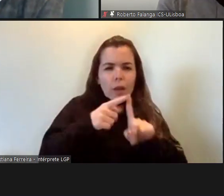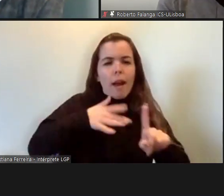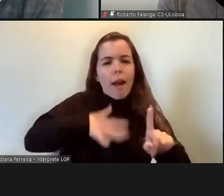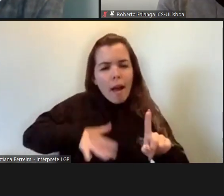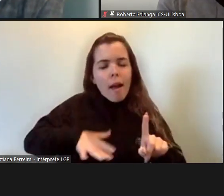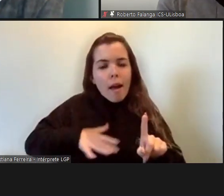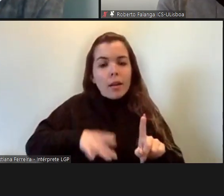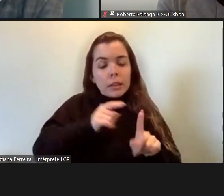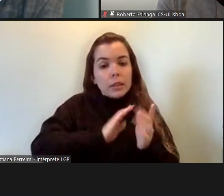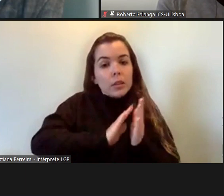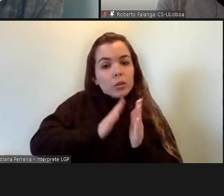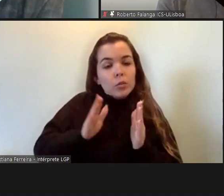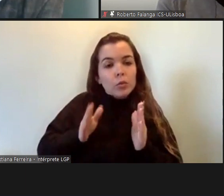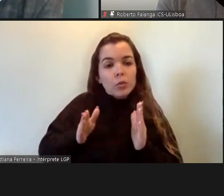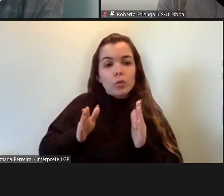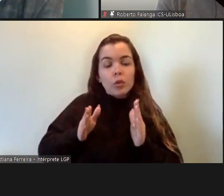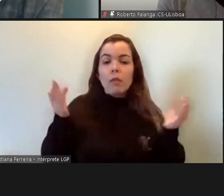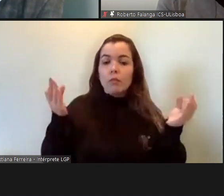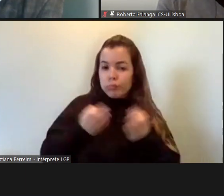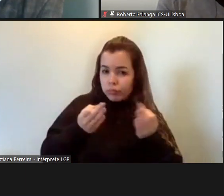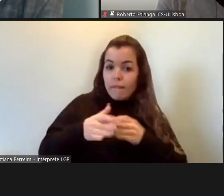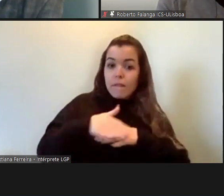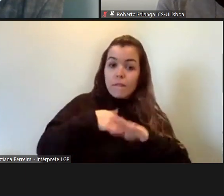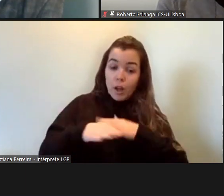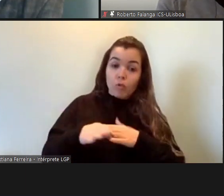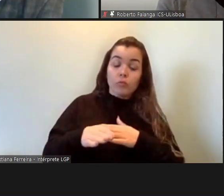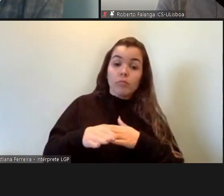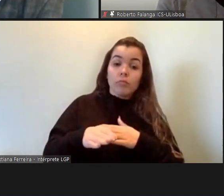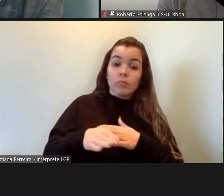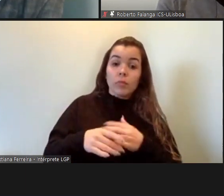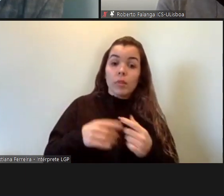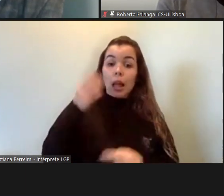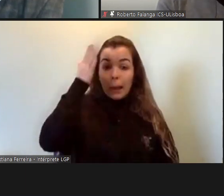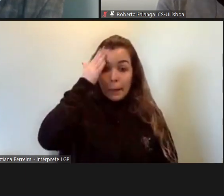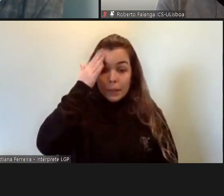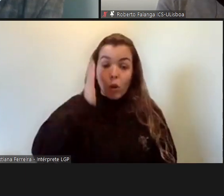estes processos sejam de facto realizados, precisam da tal capacitação